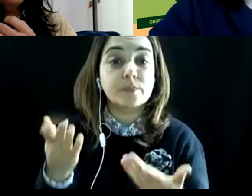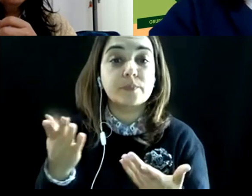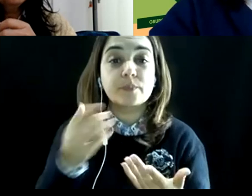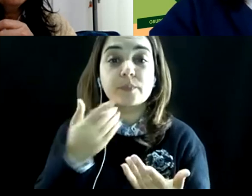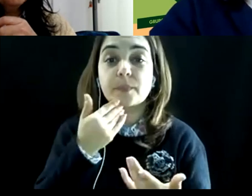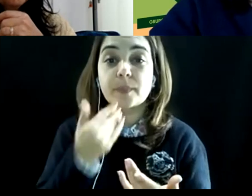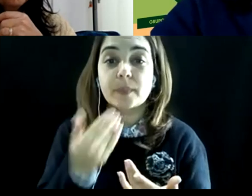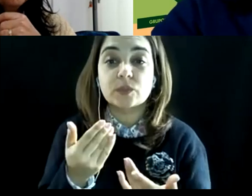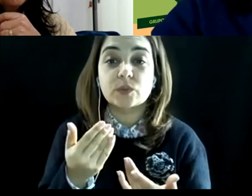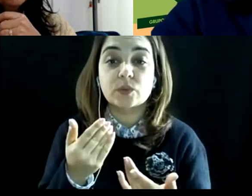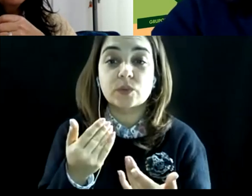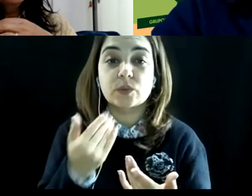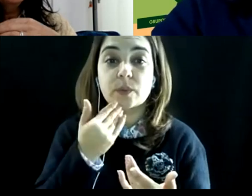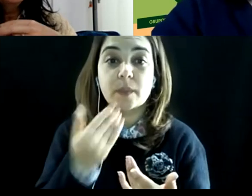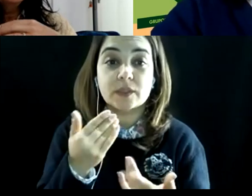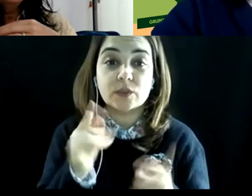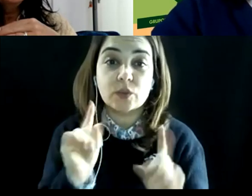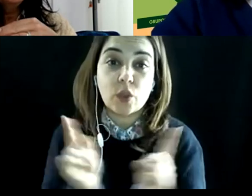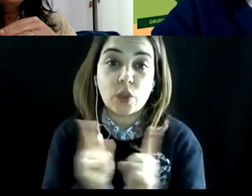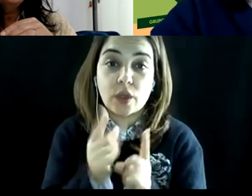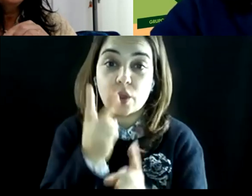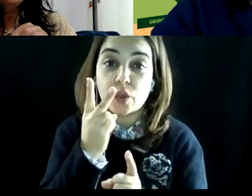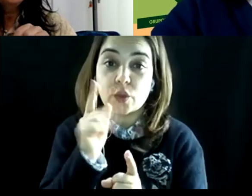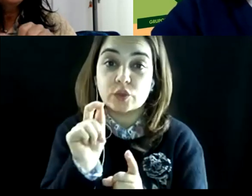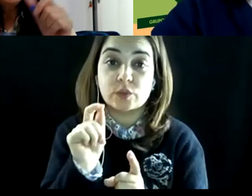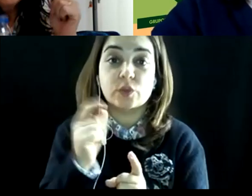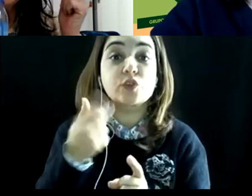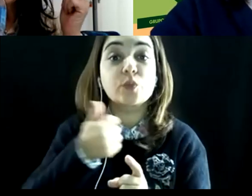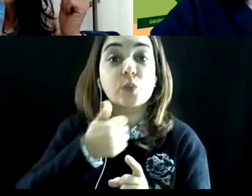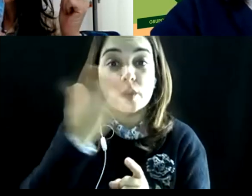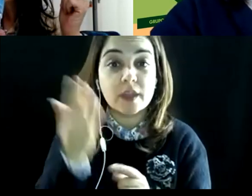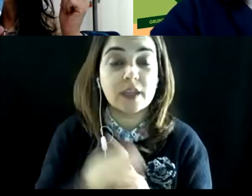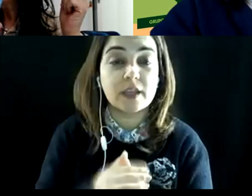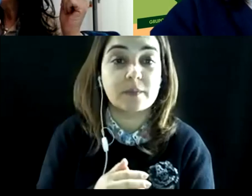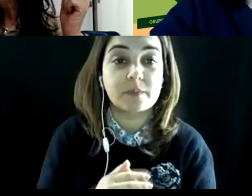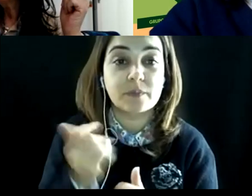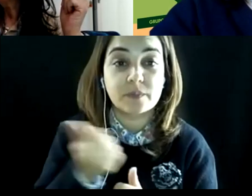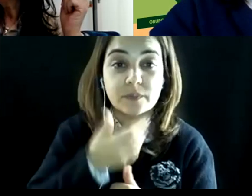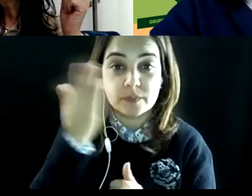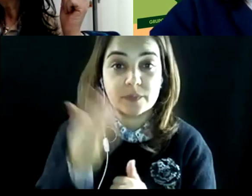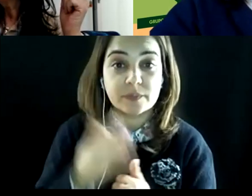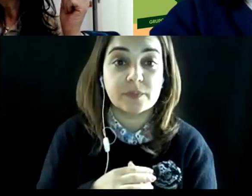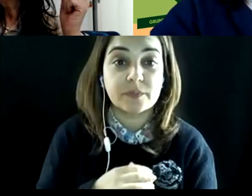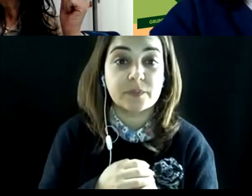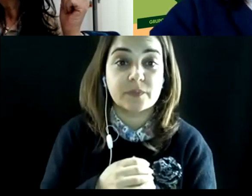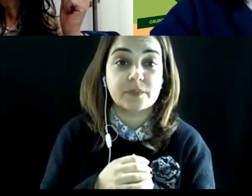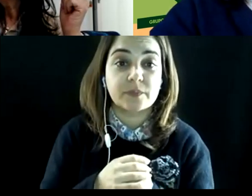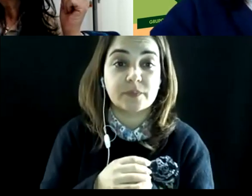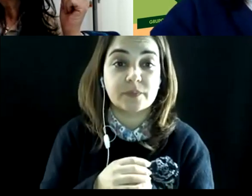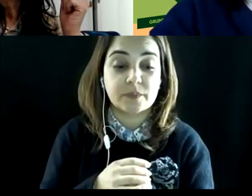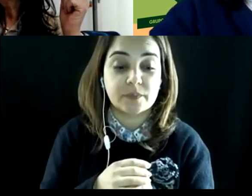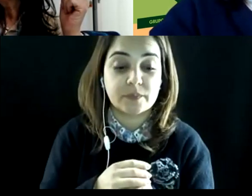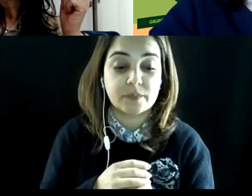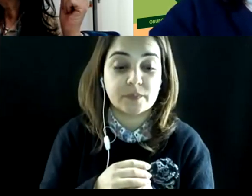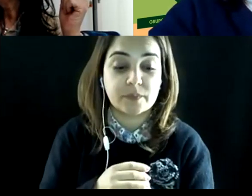peço que seja breve, 2 minutos. Bom dia, Nuno. Bom dia, bom dia. Ora, eu, bom